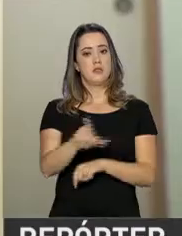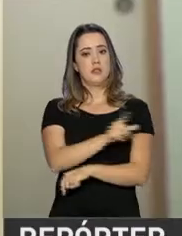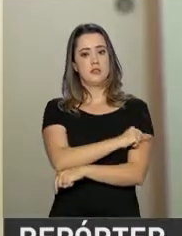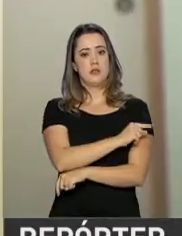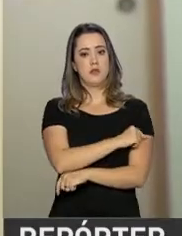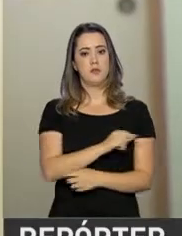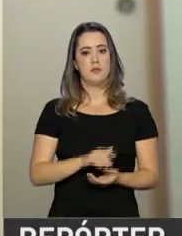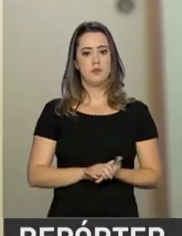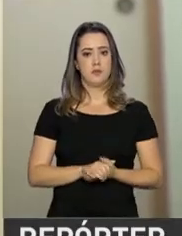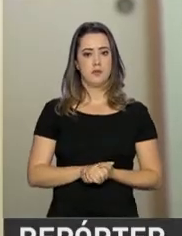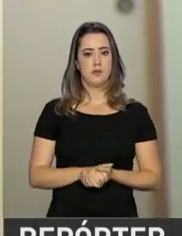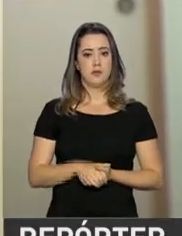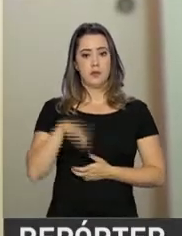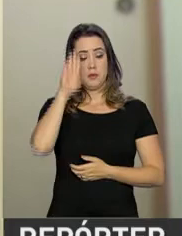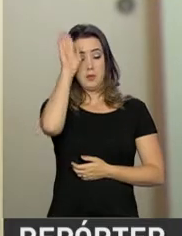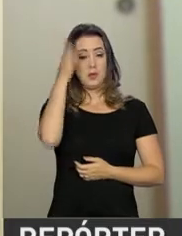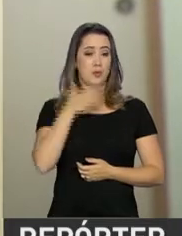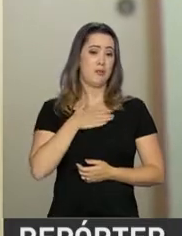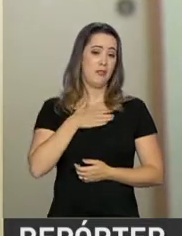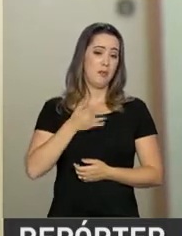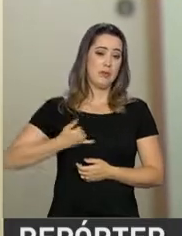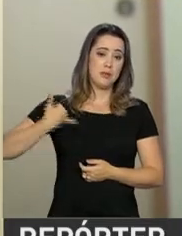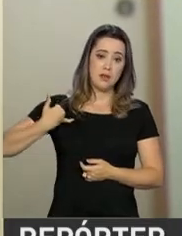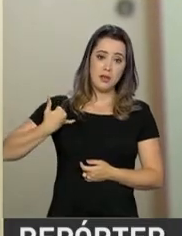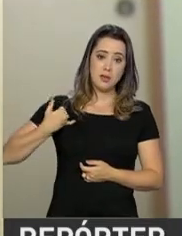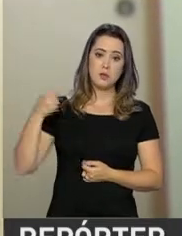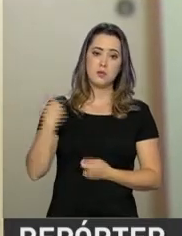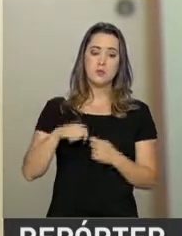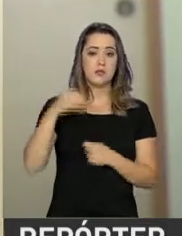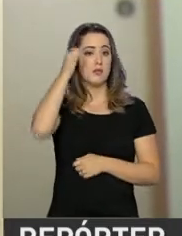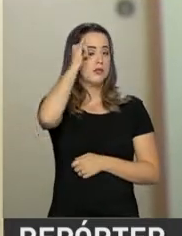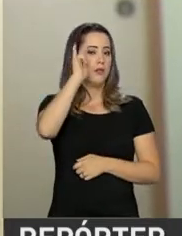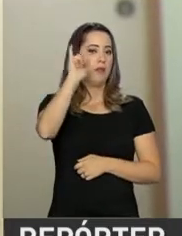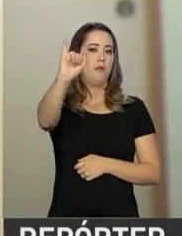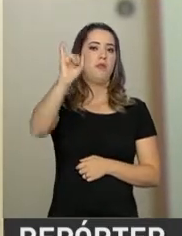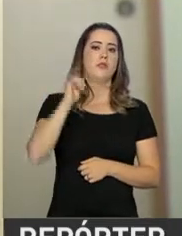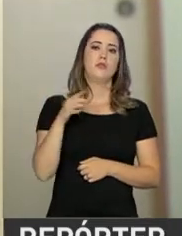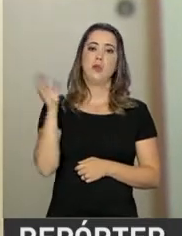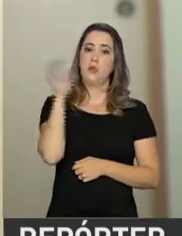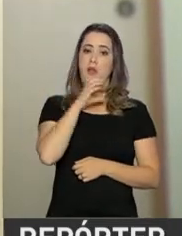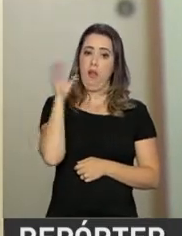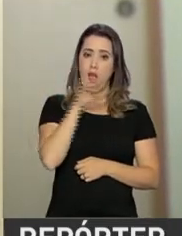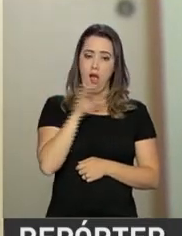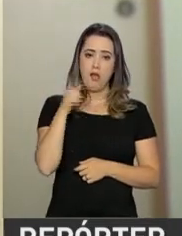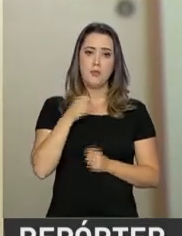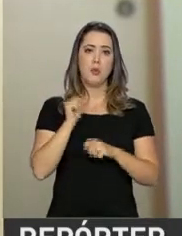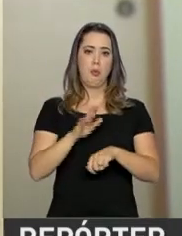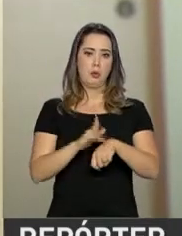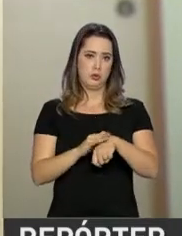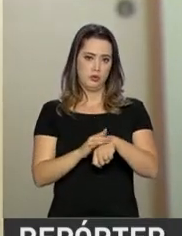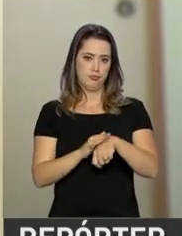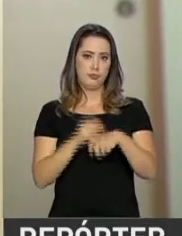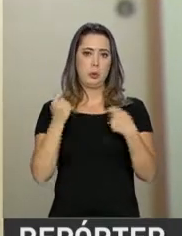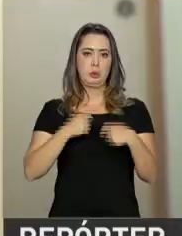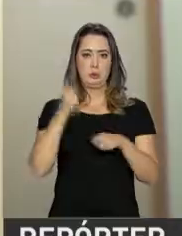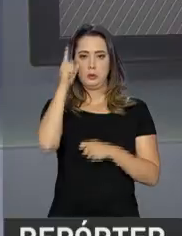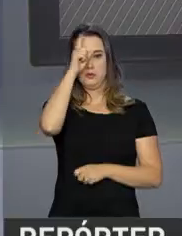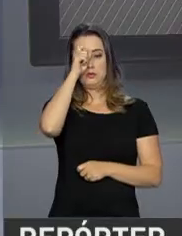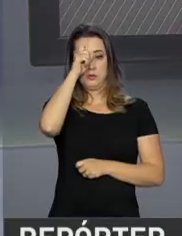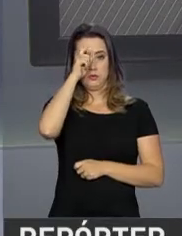principalmente na minha idade a gente tem que prevenir porque é a pedir patamar menor que estava internada